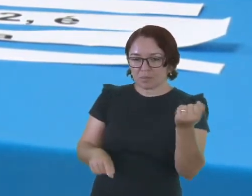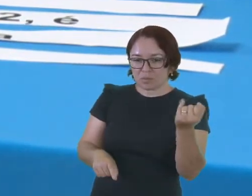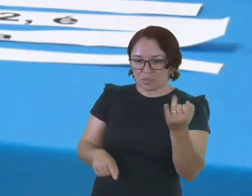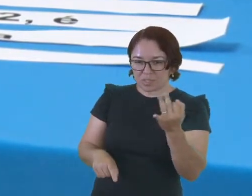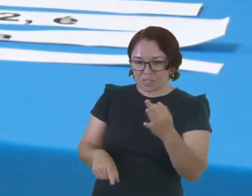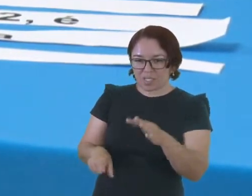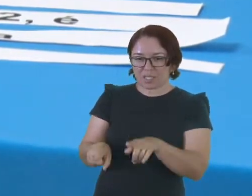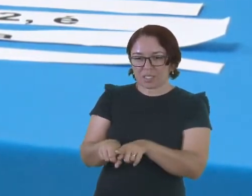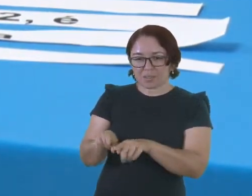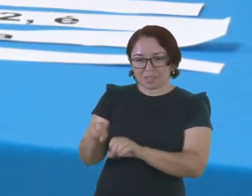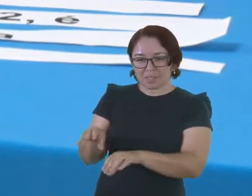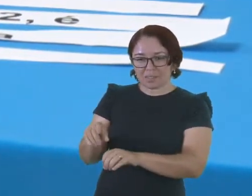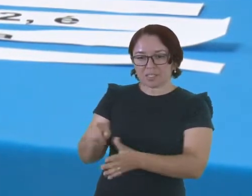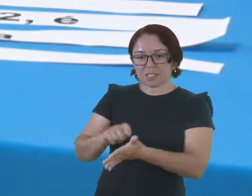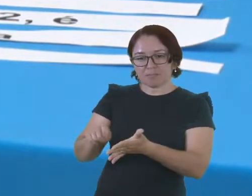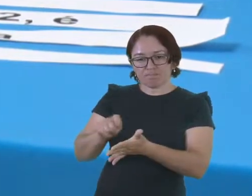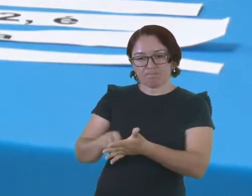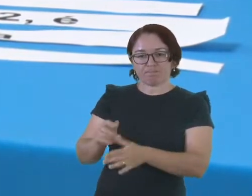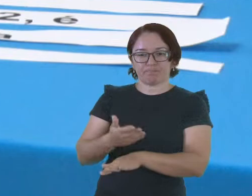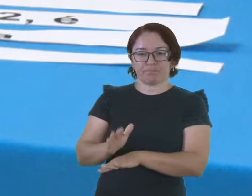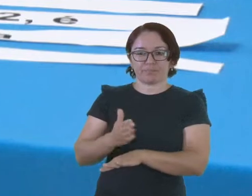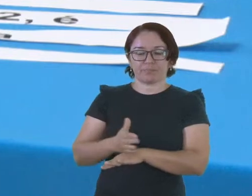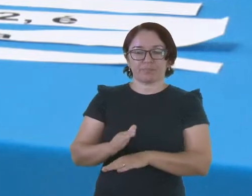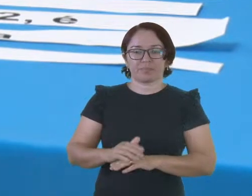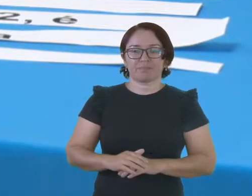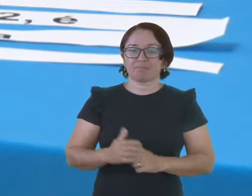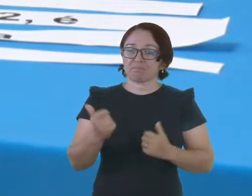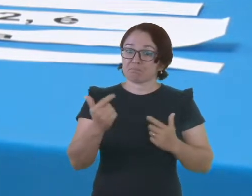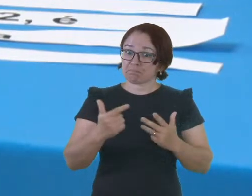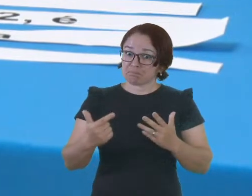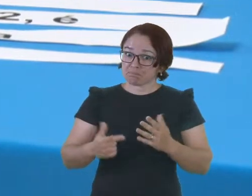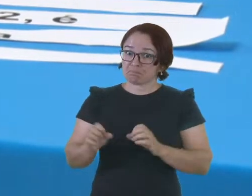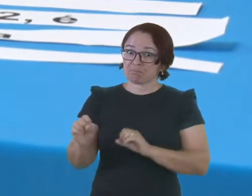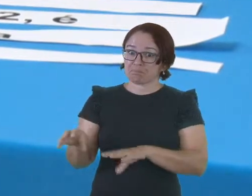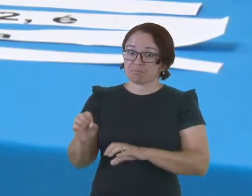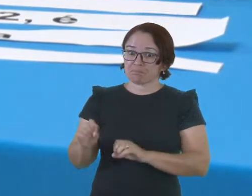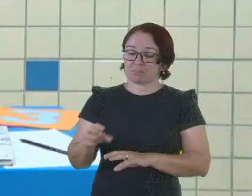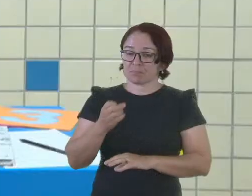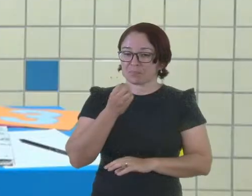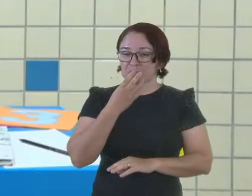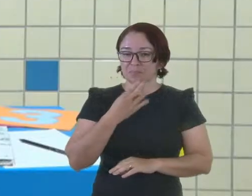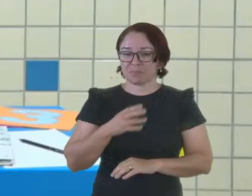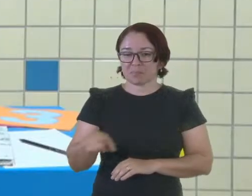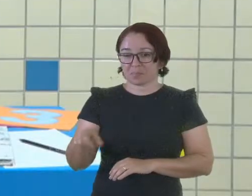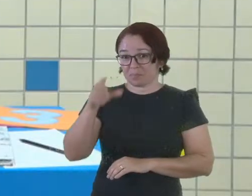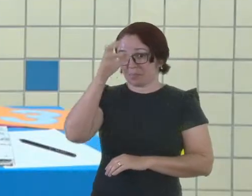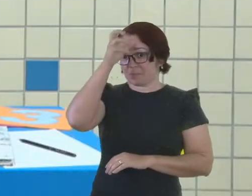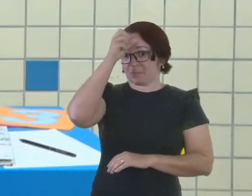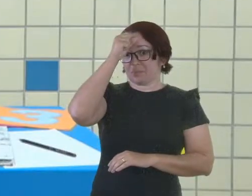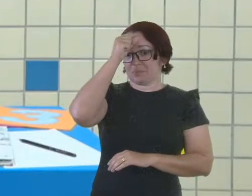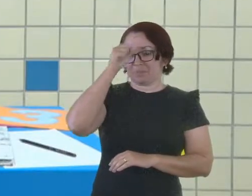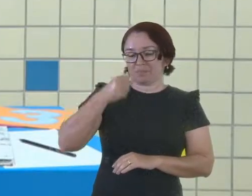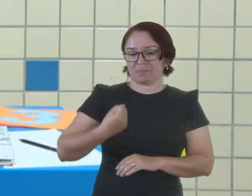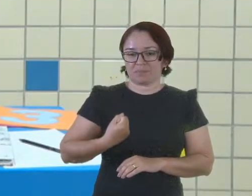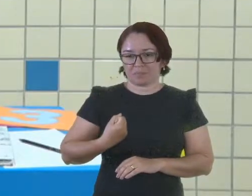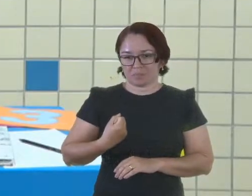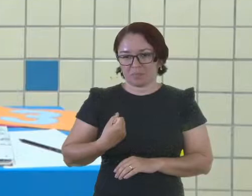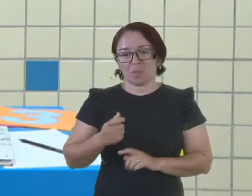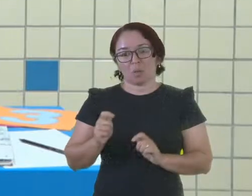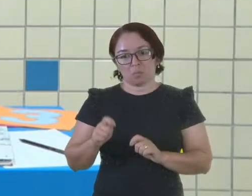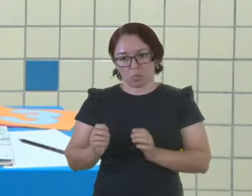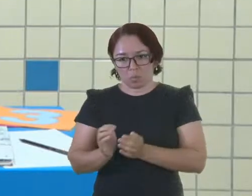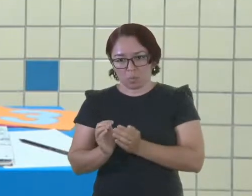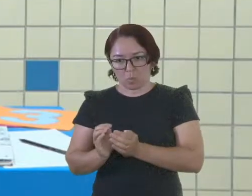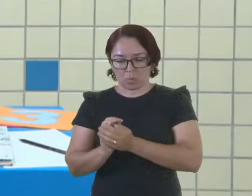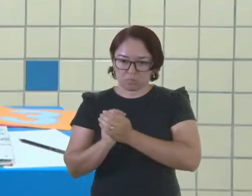Então, são várias formas de trabalhar os numerais. Além do dado, temos